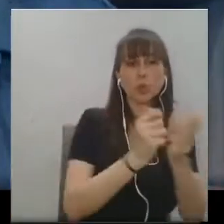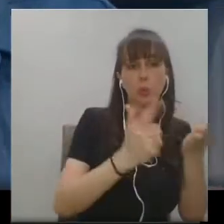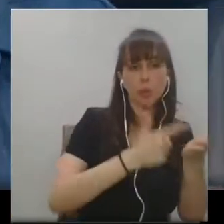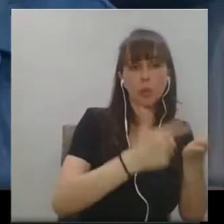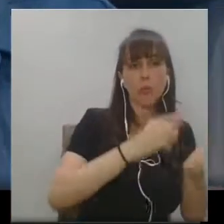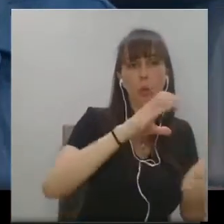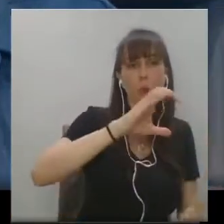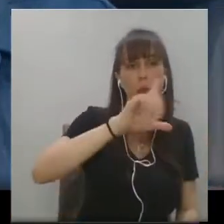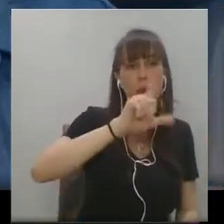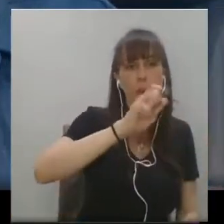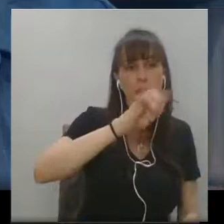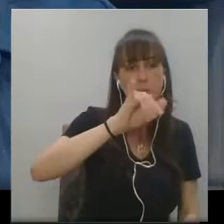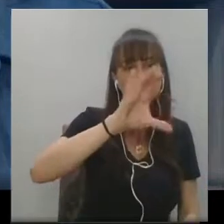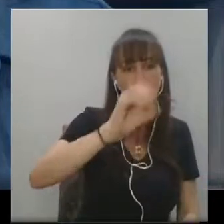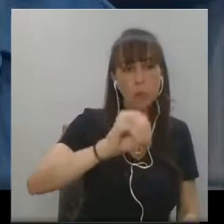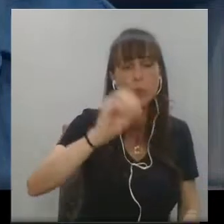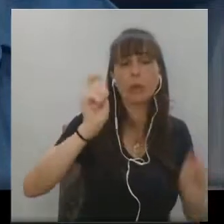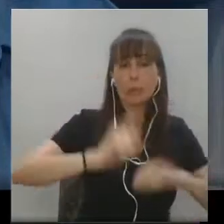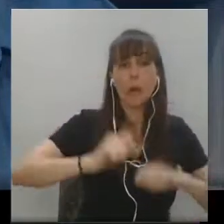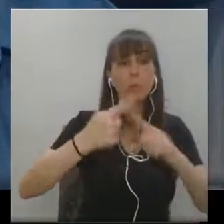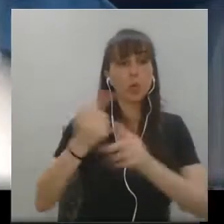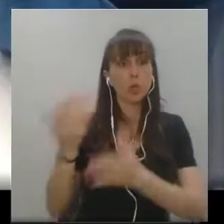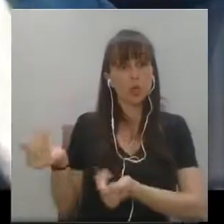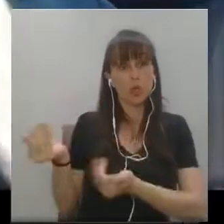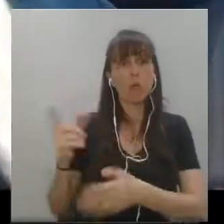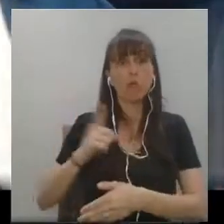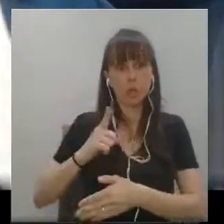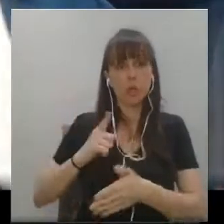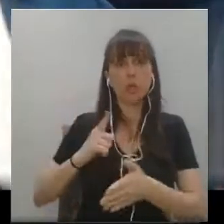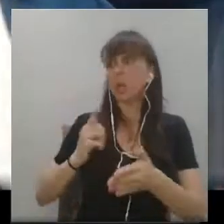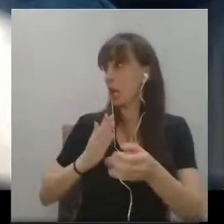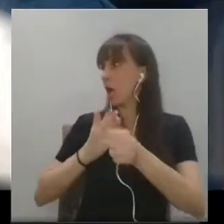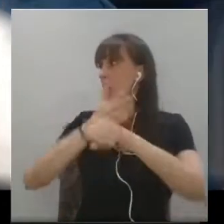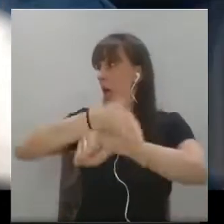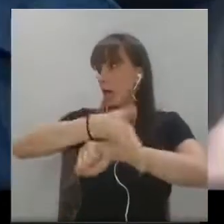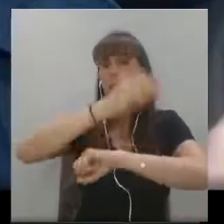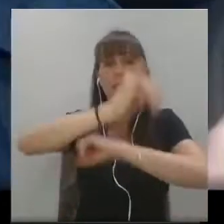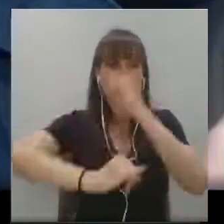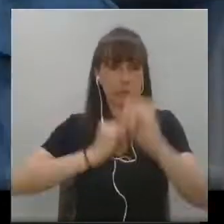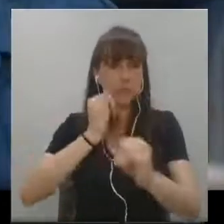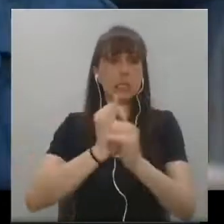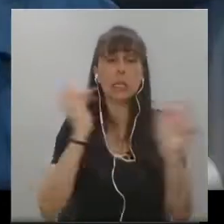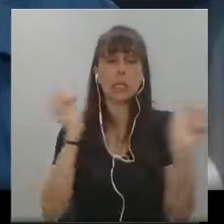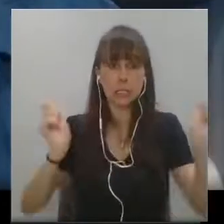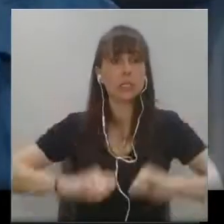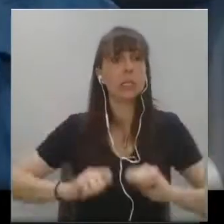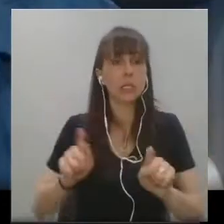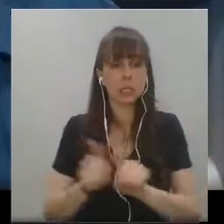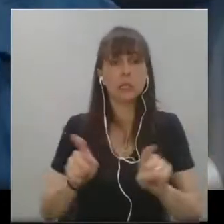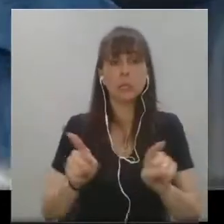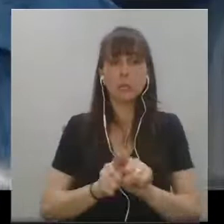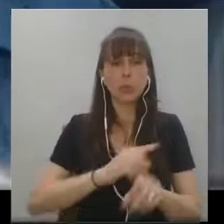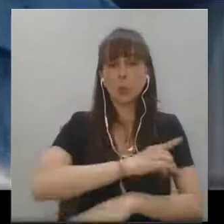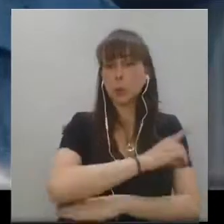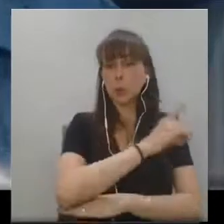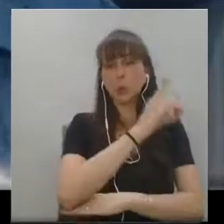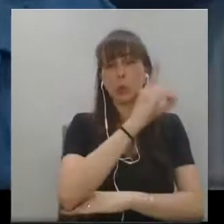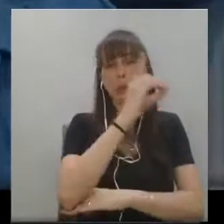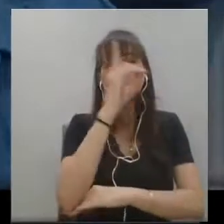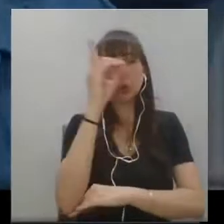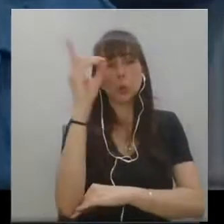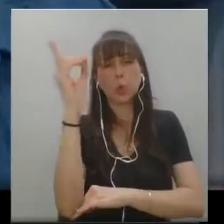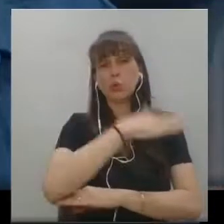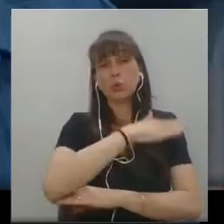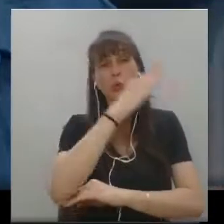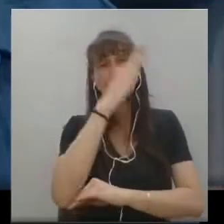Como o jovem, ele vai ter acesso à internet e necessariamente ele faz isso frequentemente o dia inteiro, simplesmente,